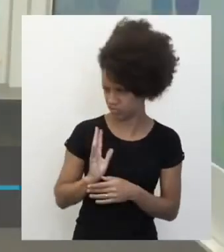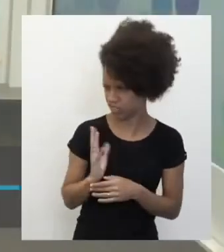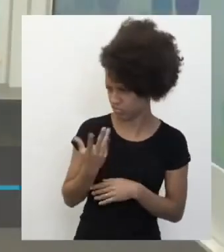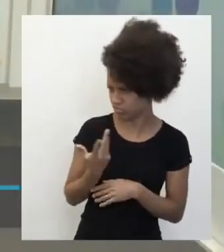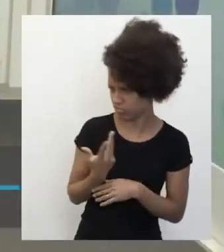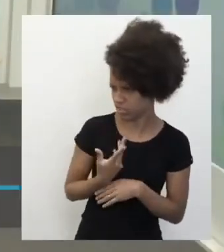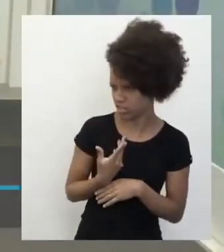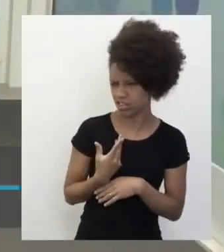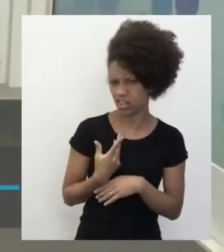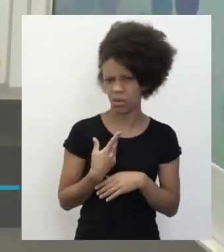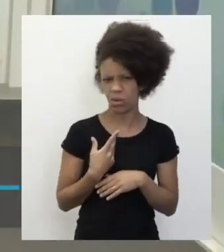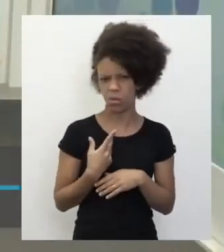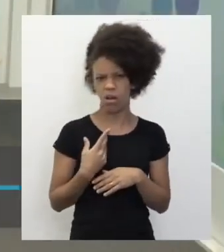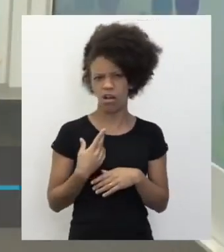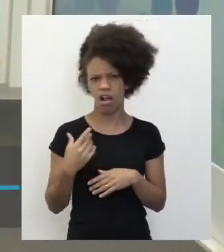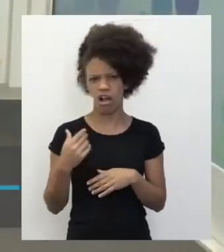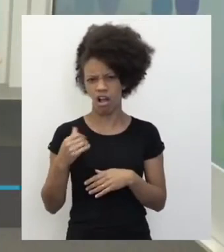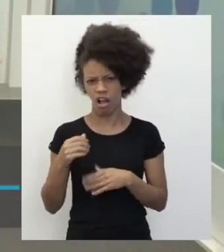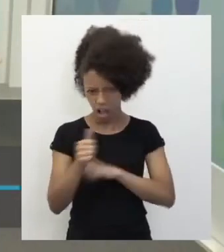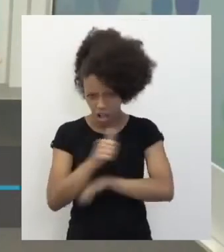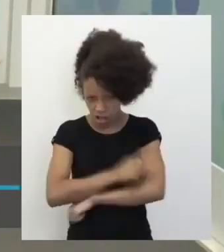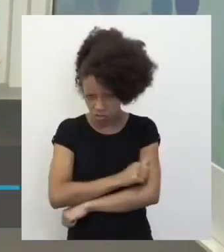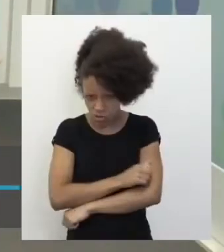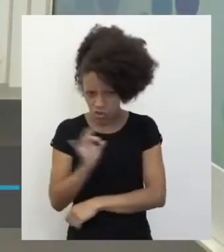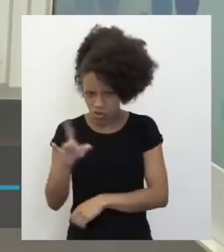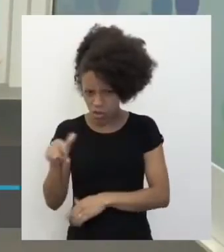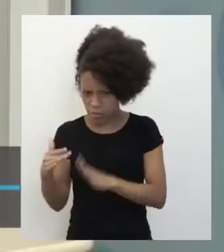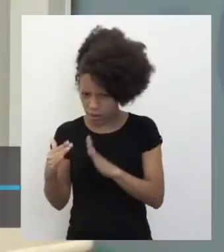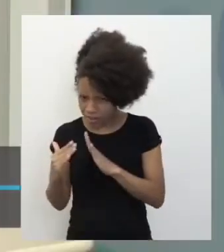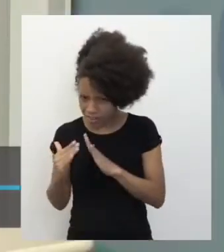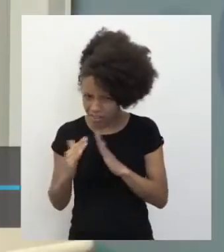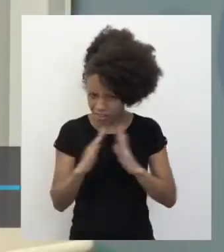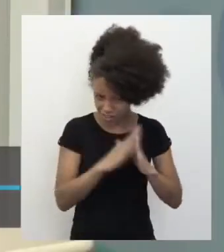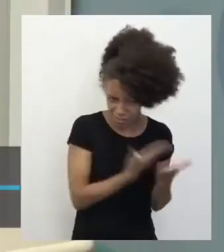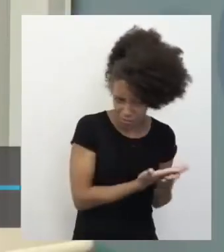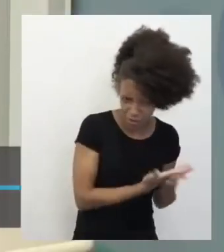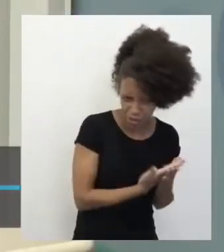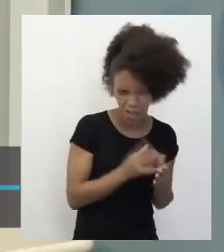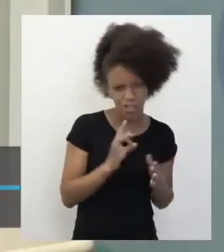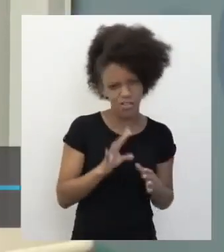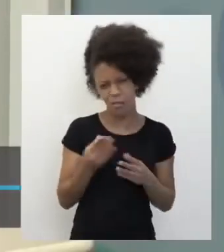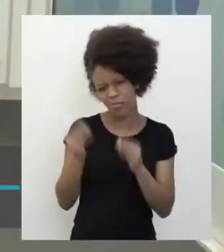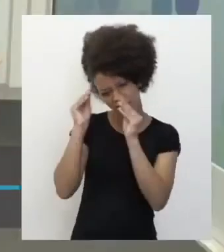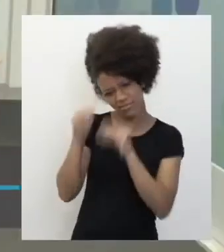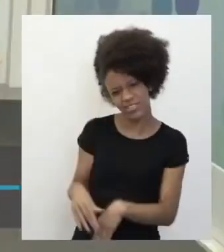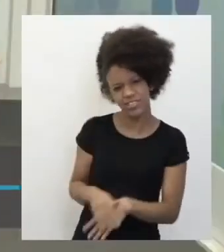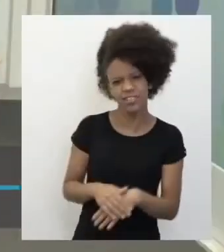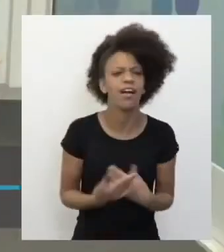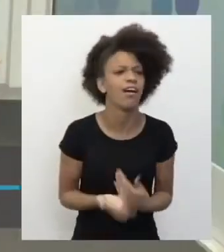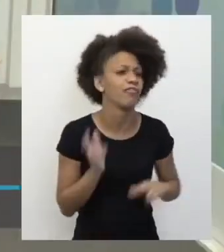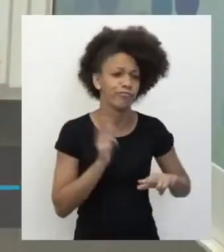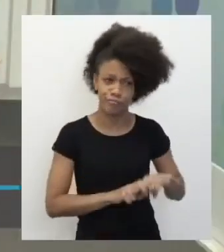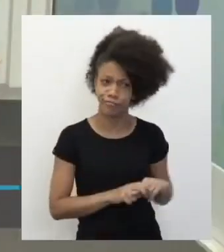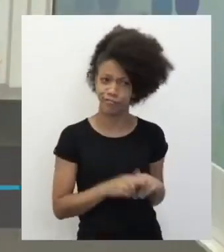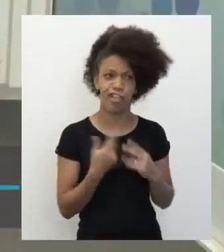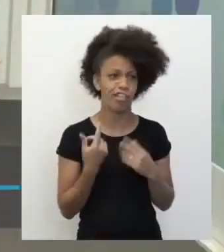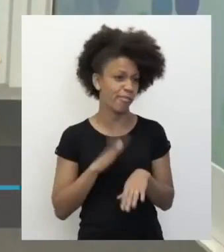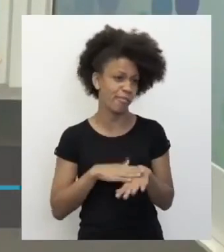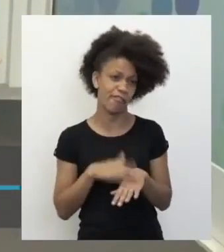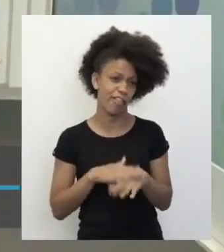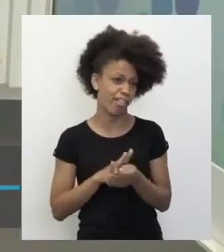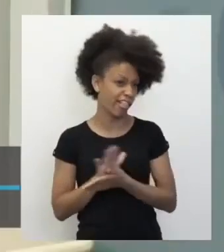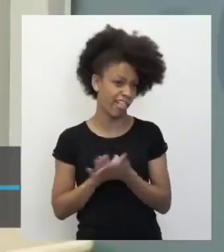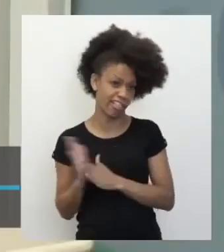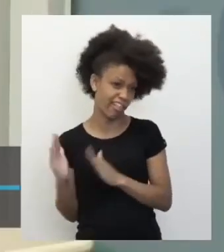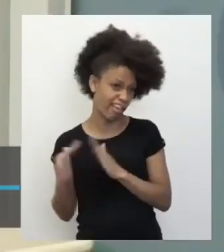para aula só para não fazer atividade? Eu vou ficar quieto, não vou comentar isso. Algum aluno já te disse isso? Ai, professora, eu estou aqui só para não fazer nada em casa.